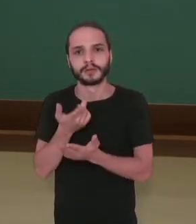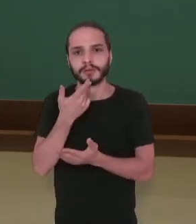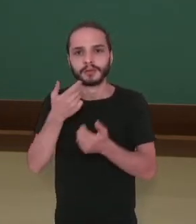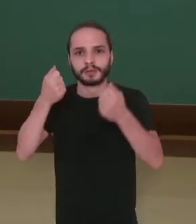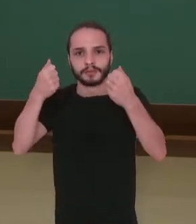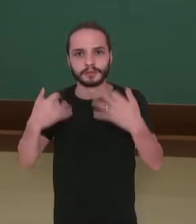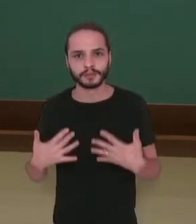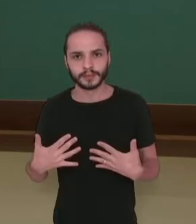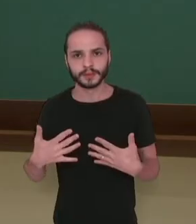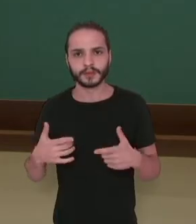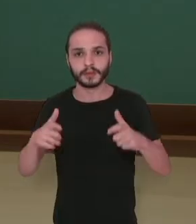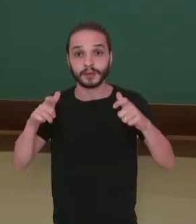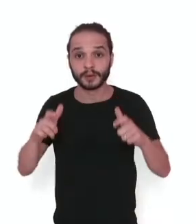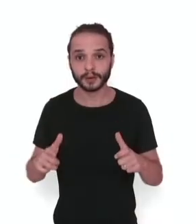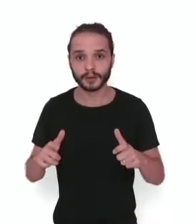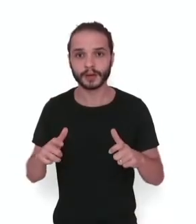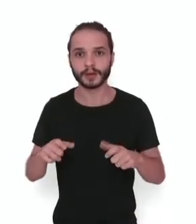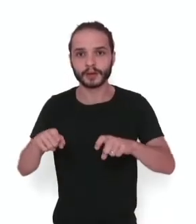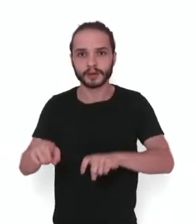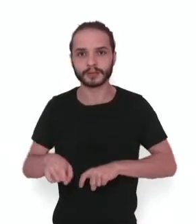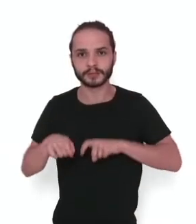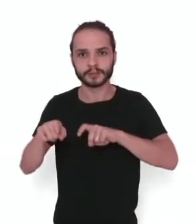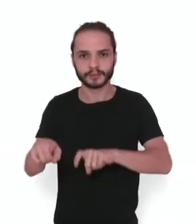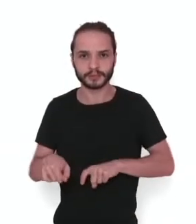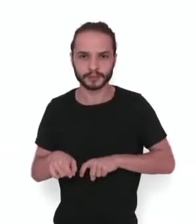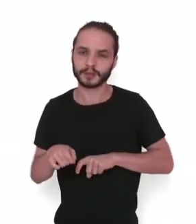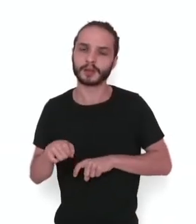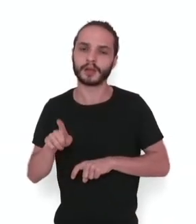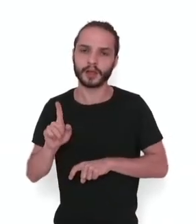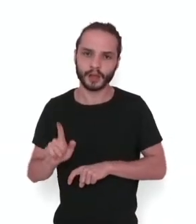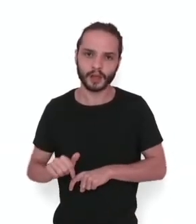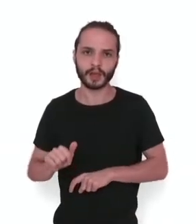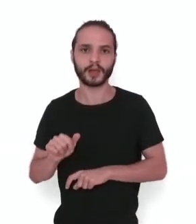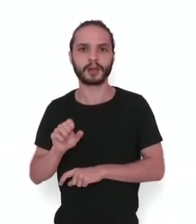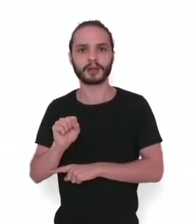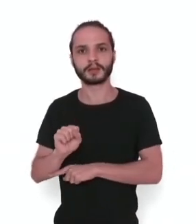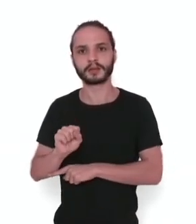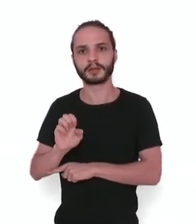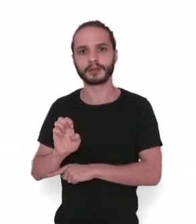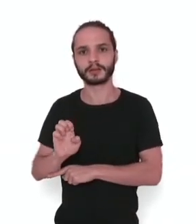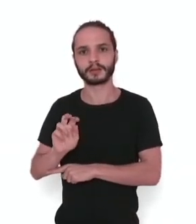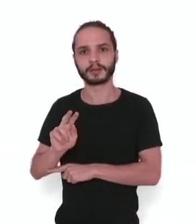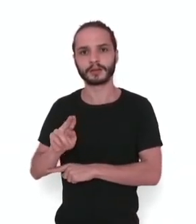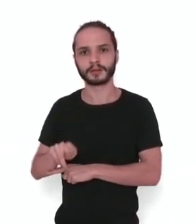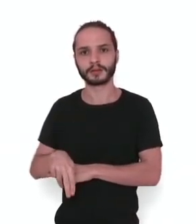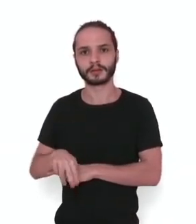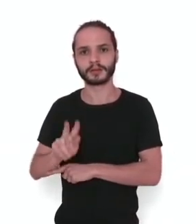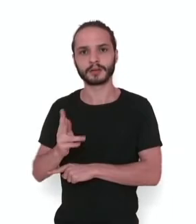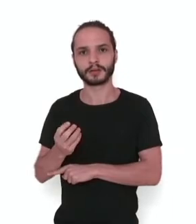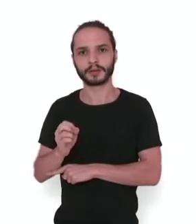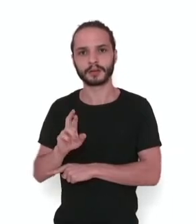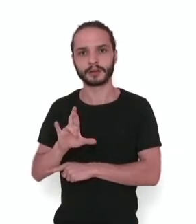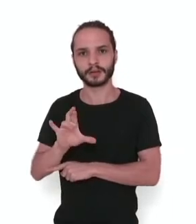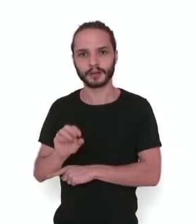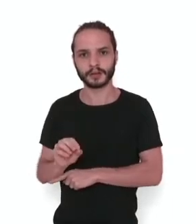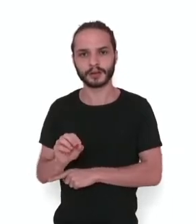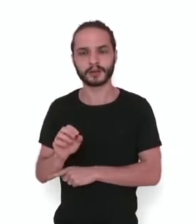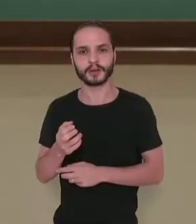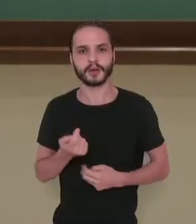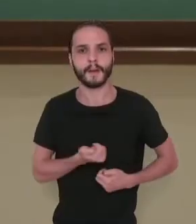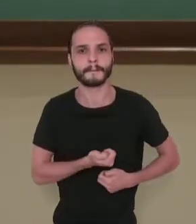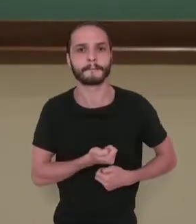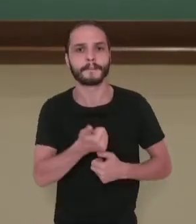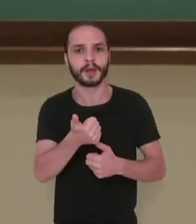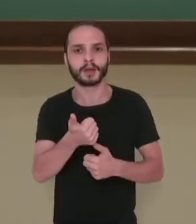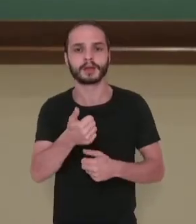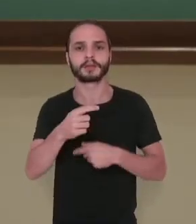produção, né, de senhorio, que muitas vezes era doado na forma de benefício, por isso